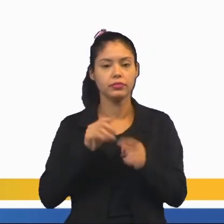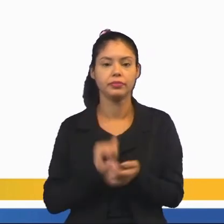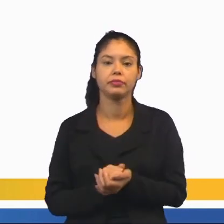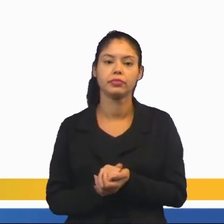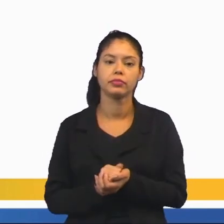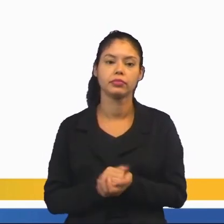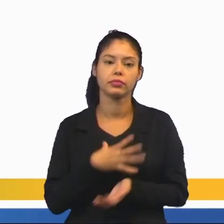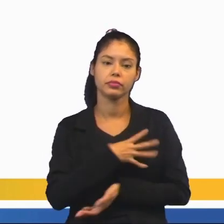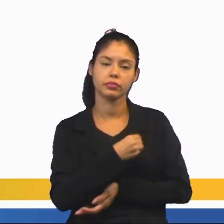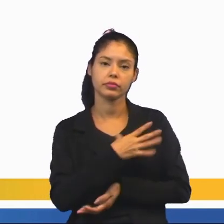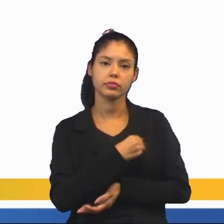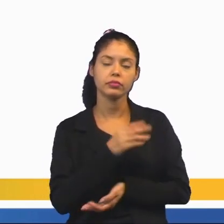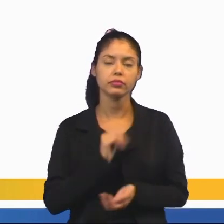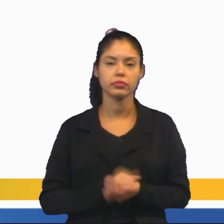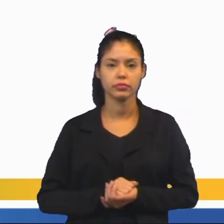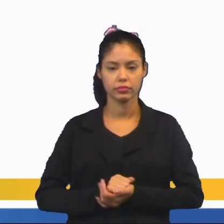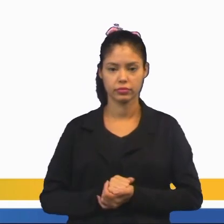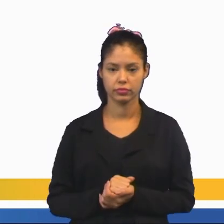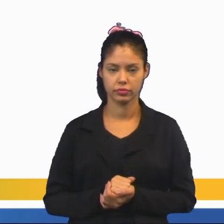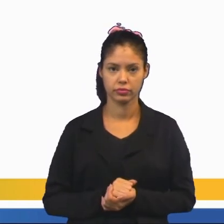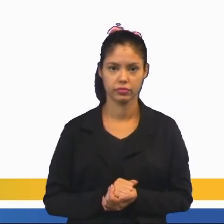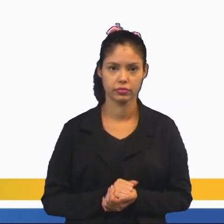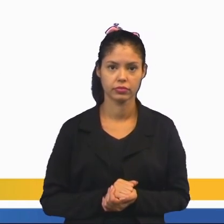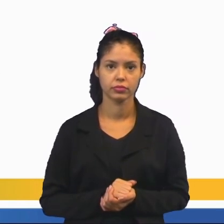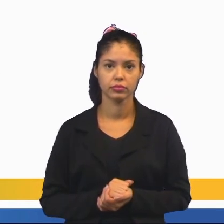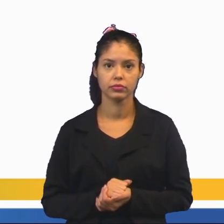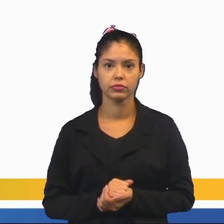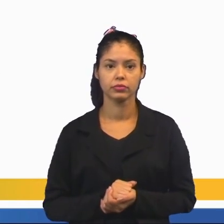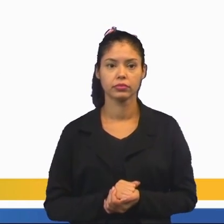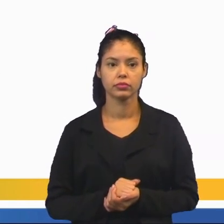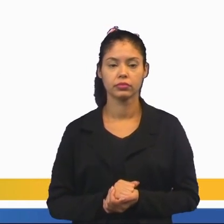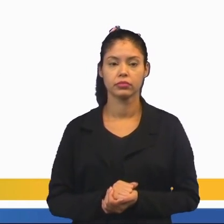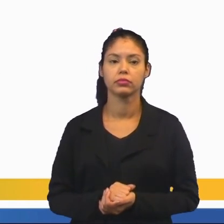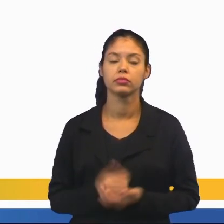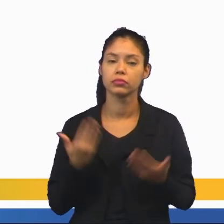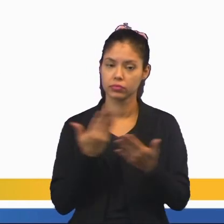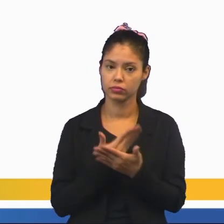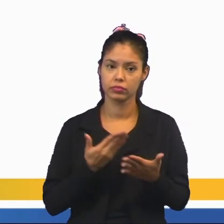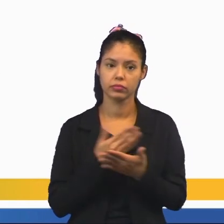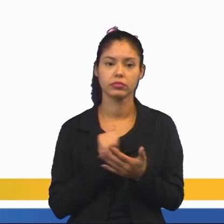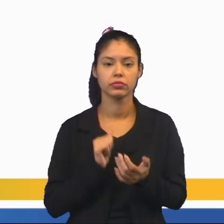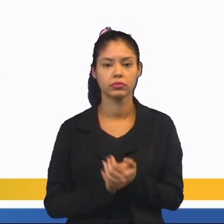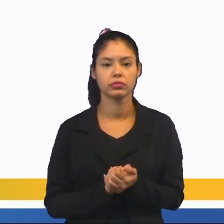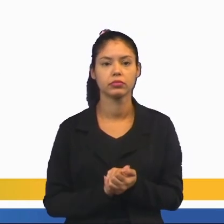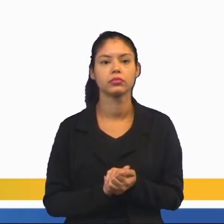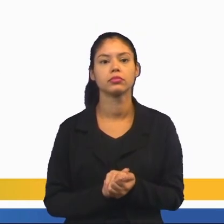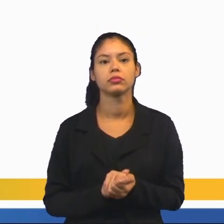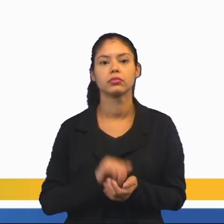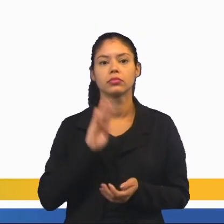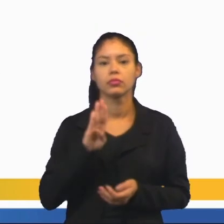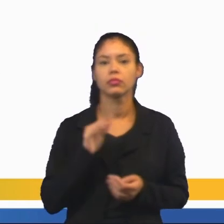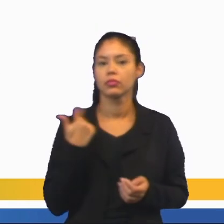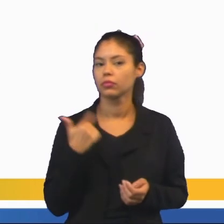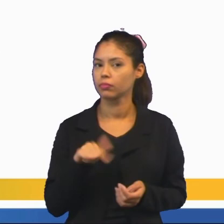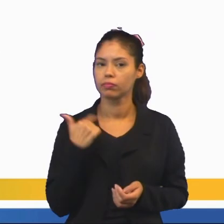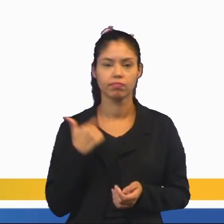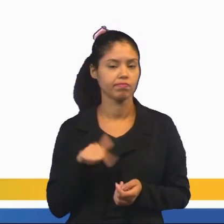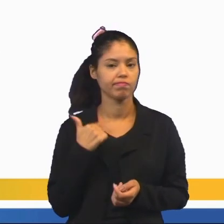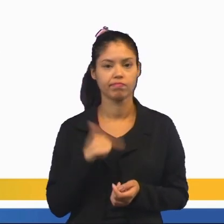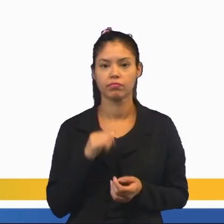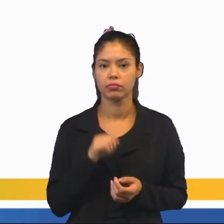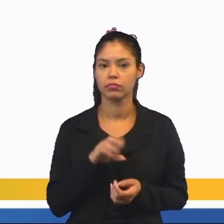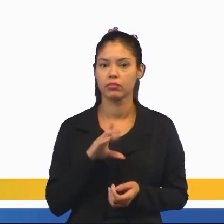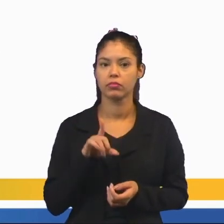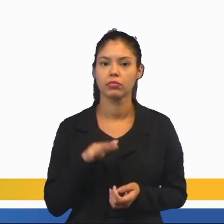gravidez, o parto e a amamentação. O tratamento. A hepatite B não tem